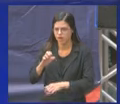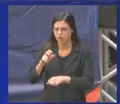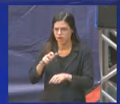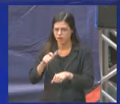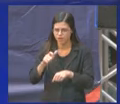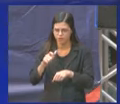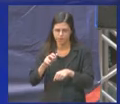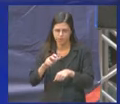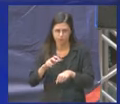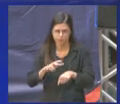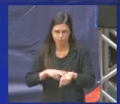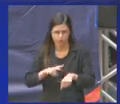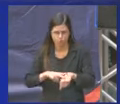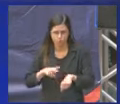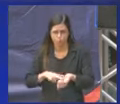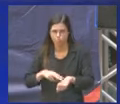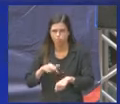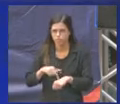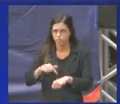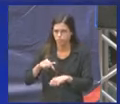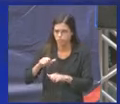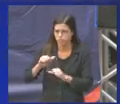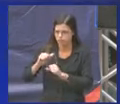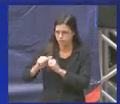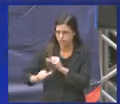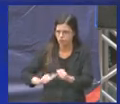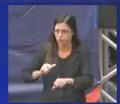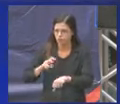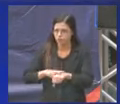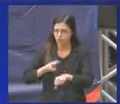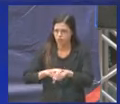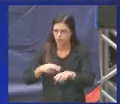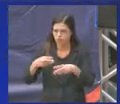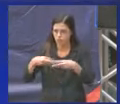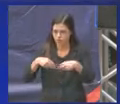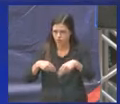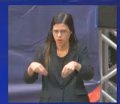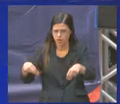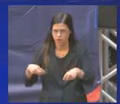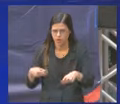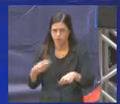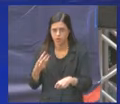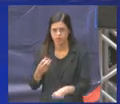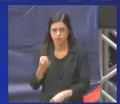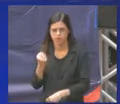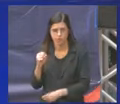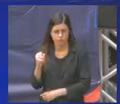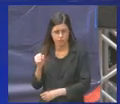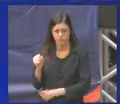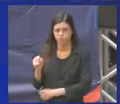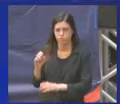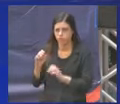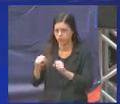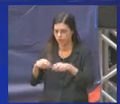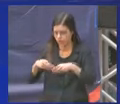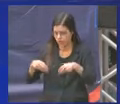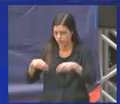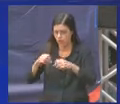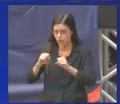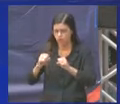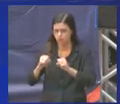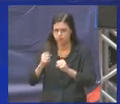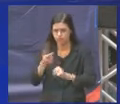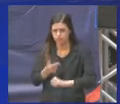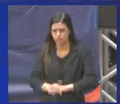favor. Que é uma máquina que transforma vidro em areia em 3 segundos. Essa areia ela pode servir tanto para virar novamente